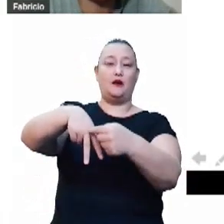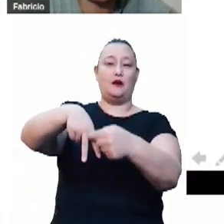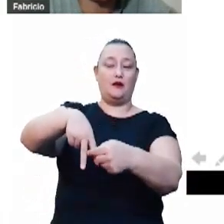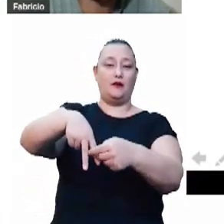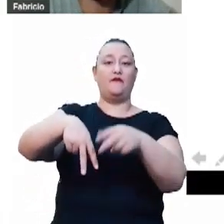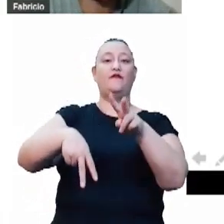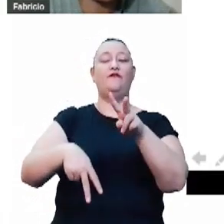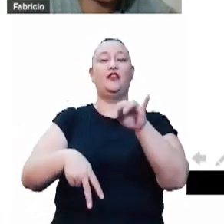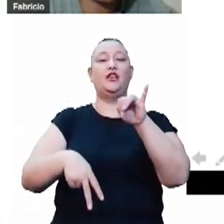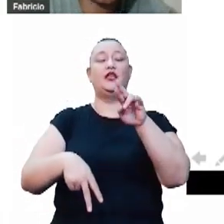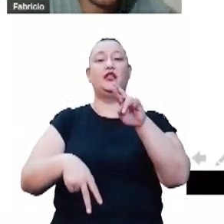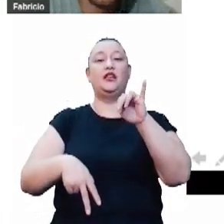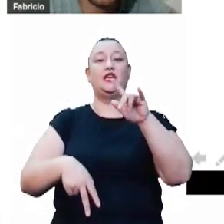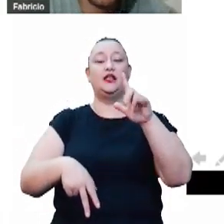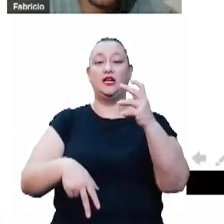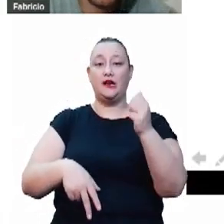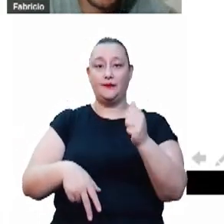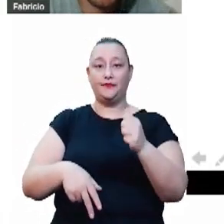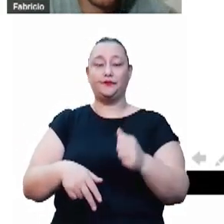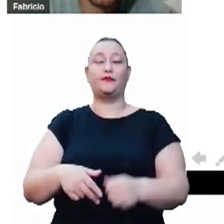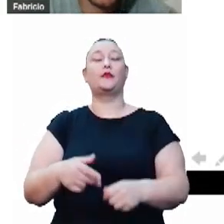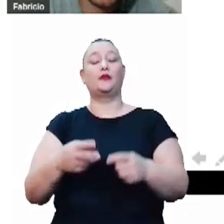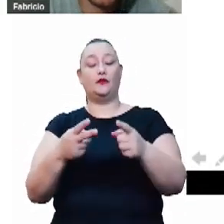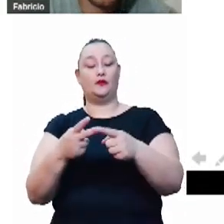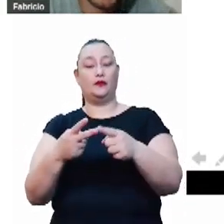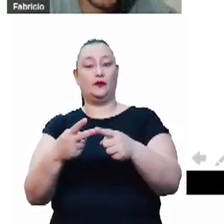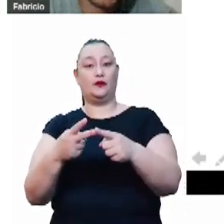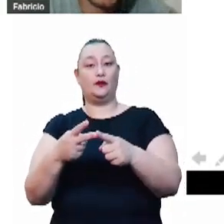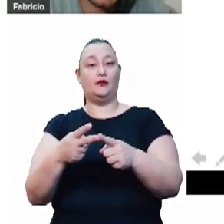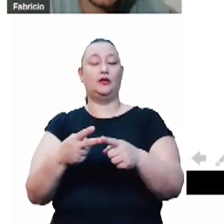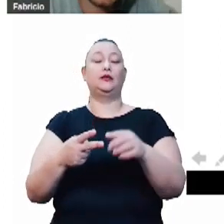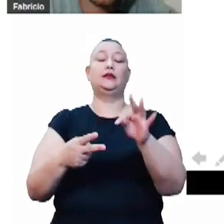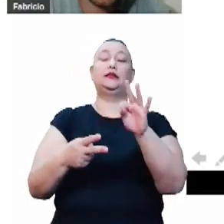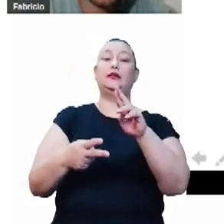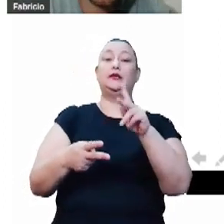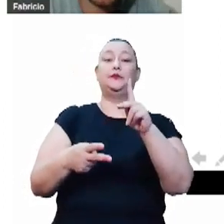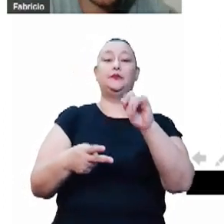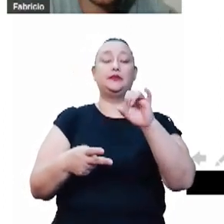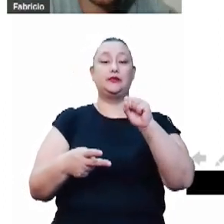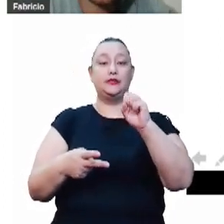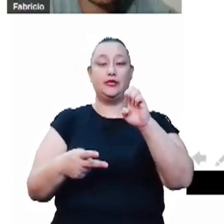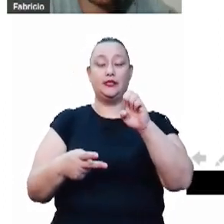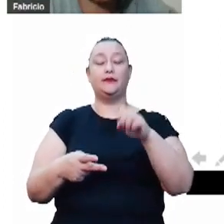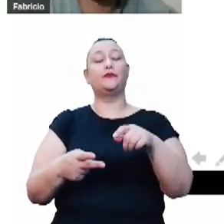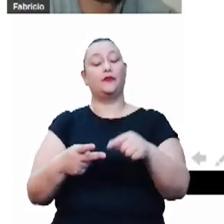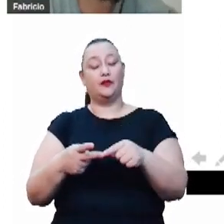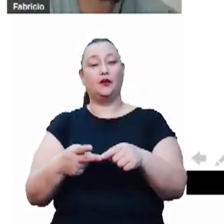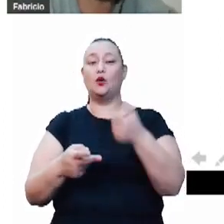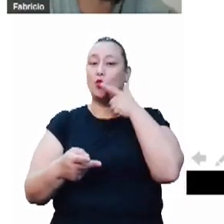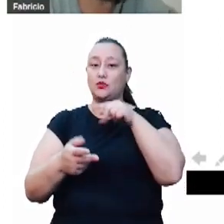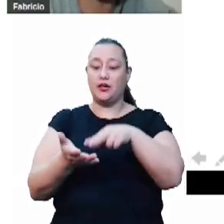tríceps surais são os músculos da panturrilha. Esses aqui que fazem com que a pessoa fique na pontinha dos dedos, por